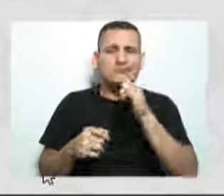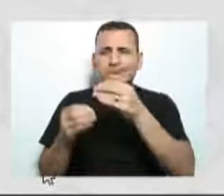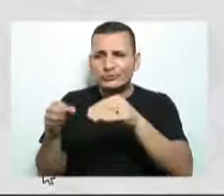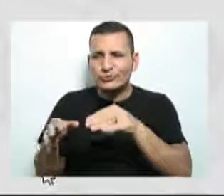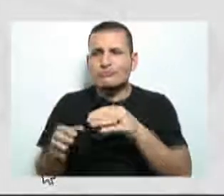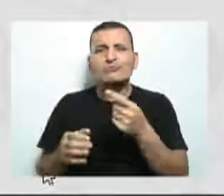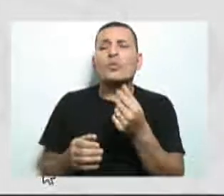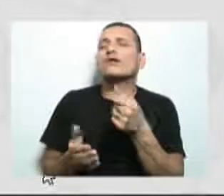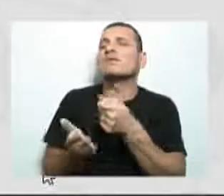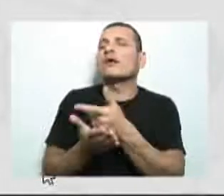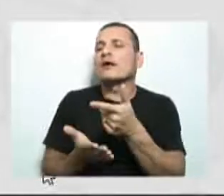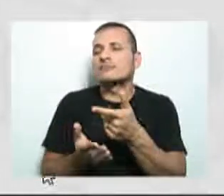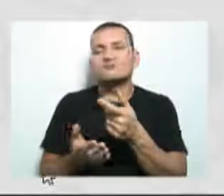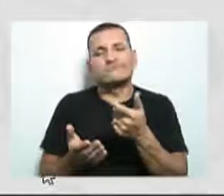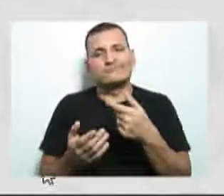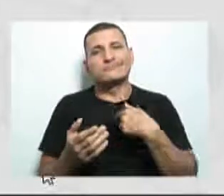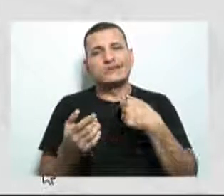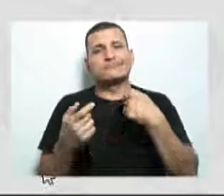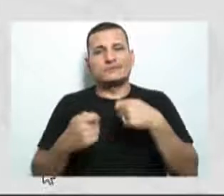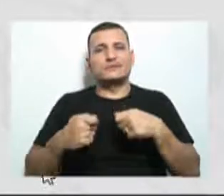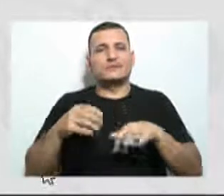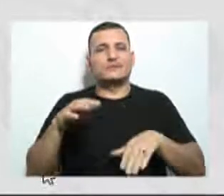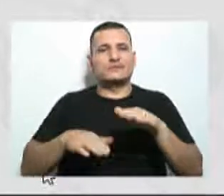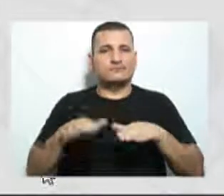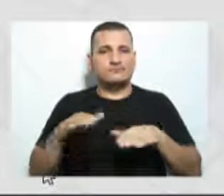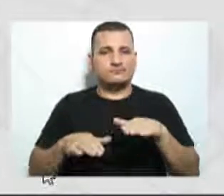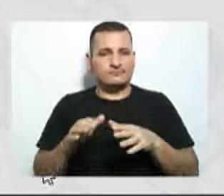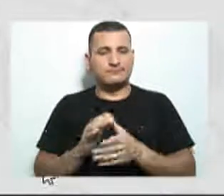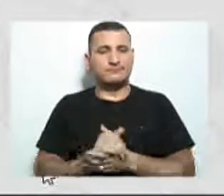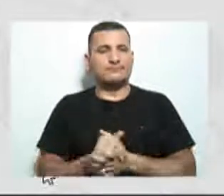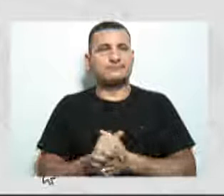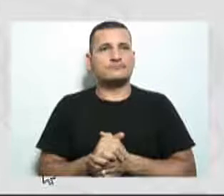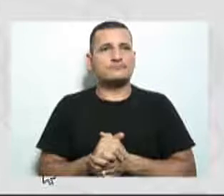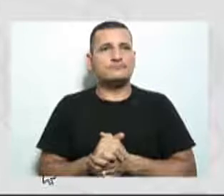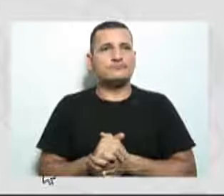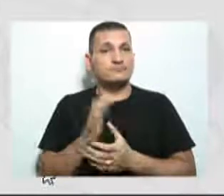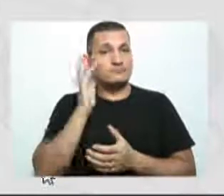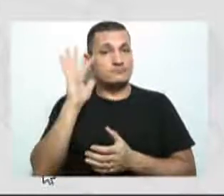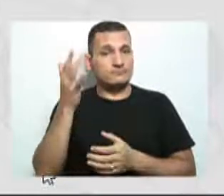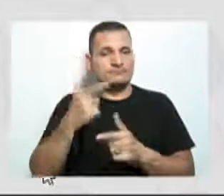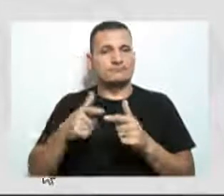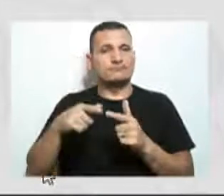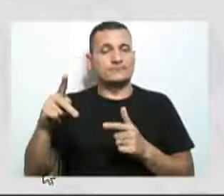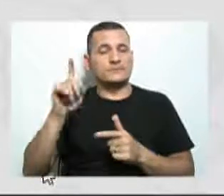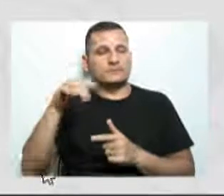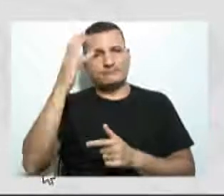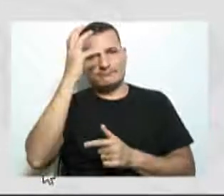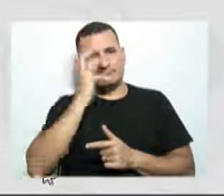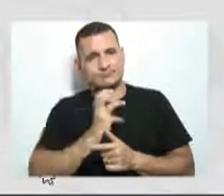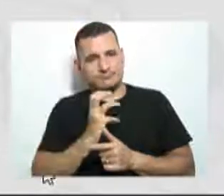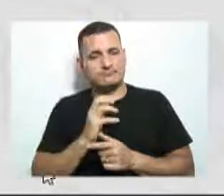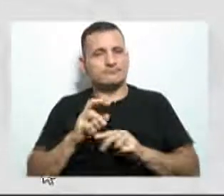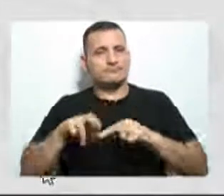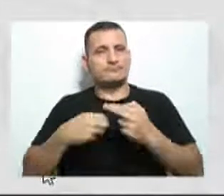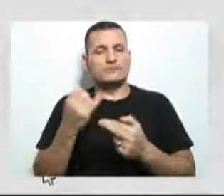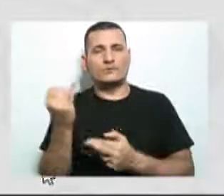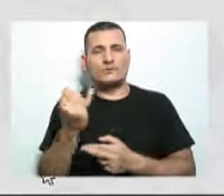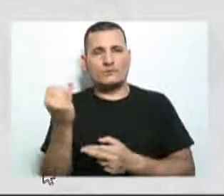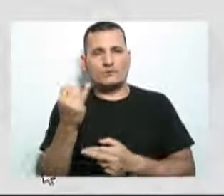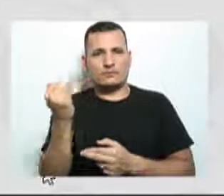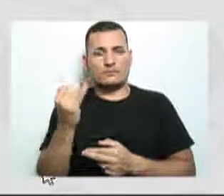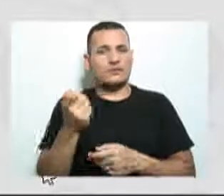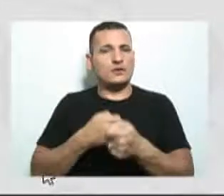tipo de din-din, de dinheiro aí para repor esse problema que aconteceu, tá bom? Isso é muito sério, por isso que é importante